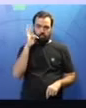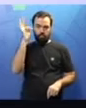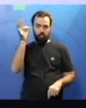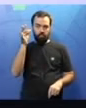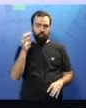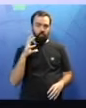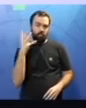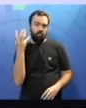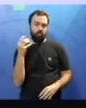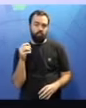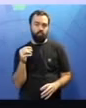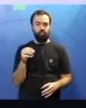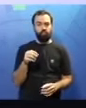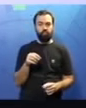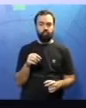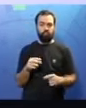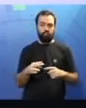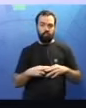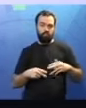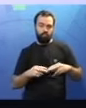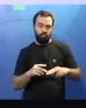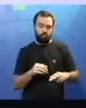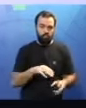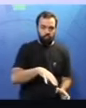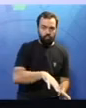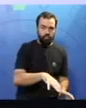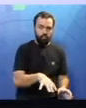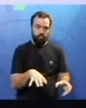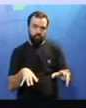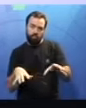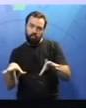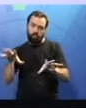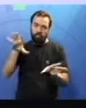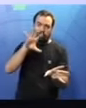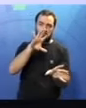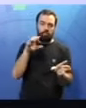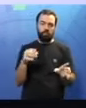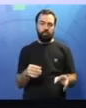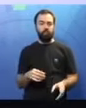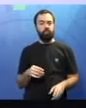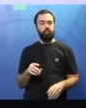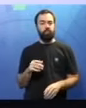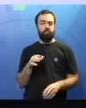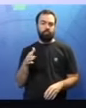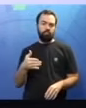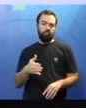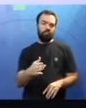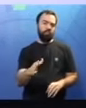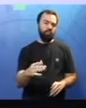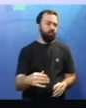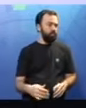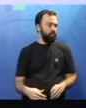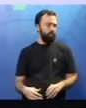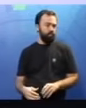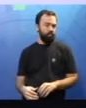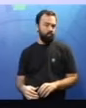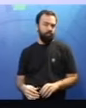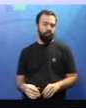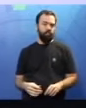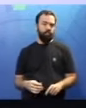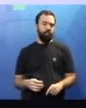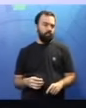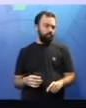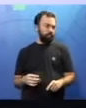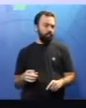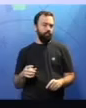está um objeto, uma rocha, um navio ou até mesmo um cardume de peixes. Esse tipo de